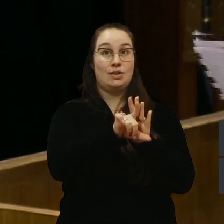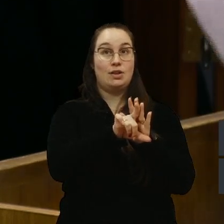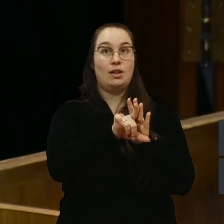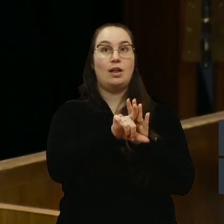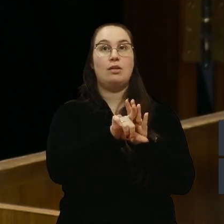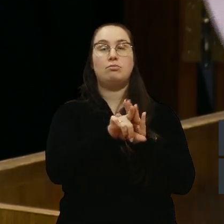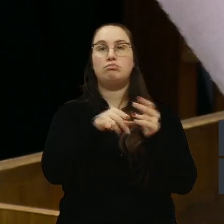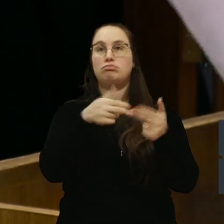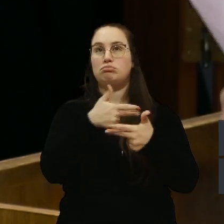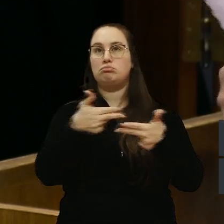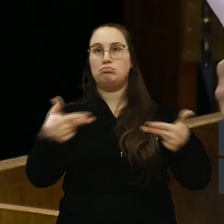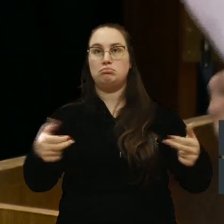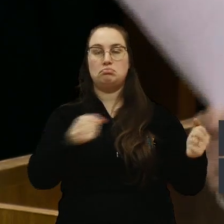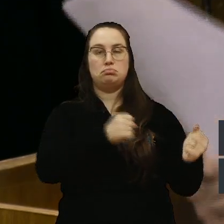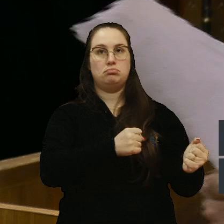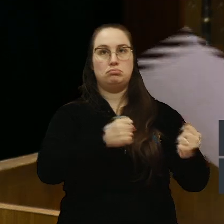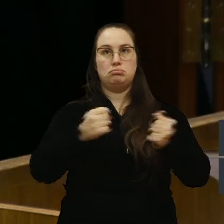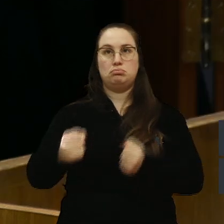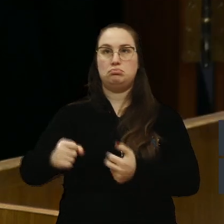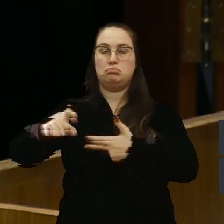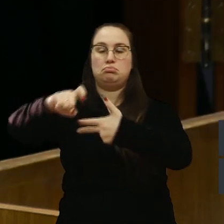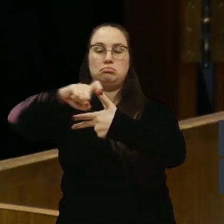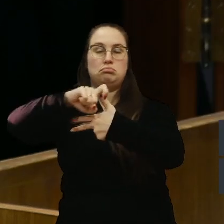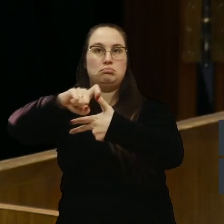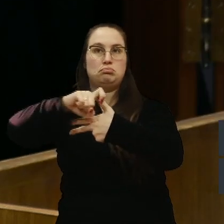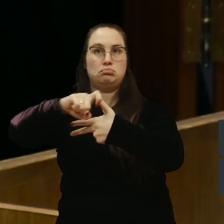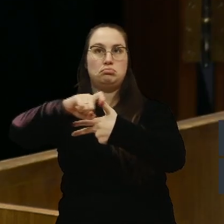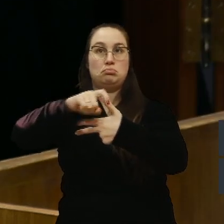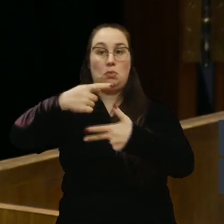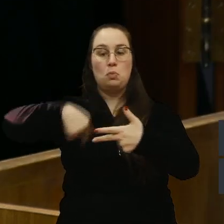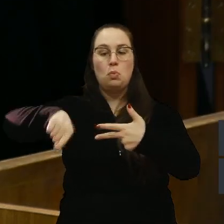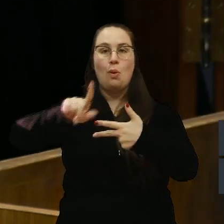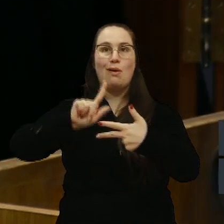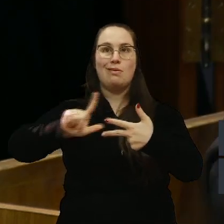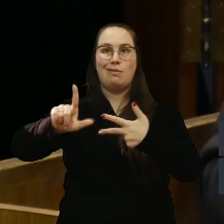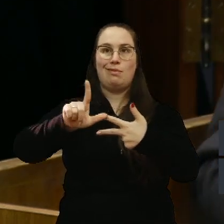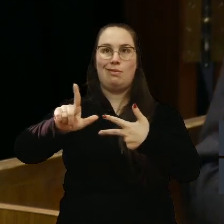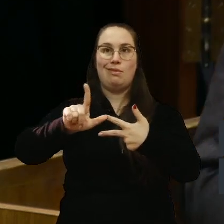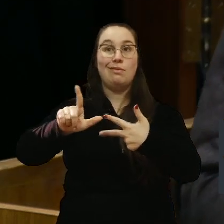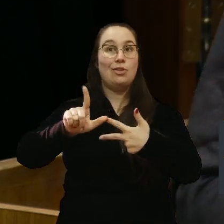Sejam essas do poder executivo ou nossas.